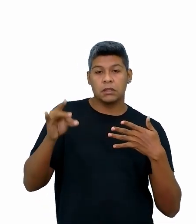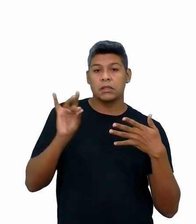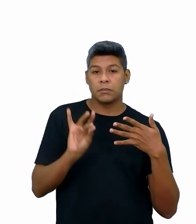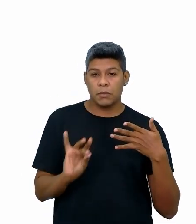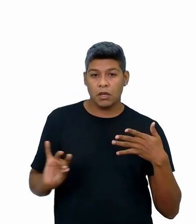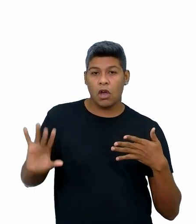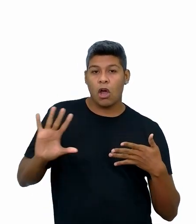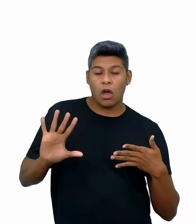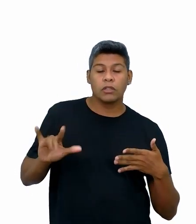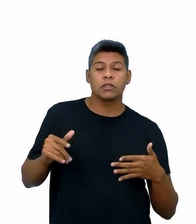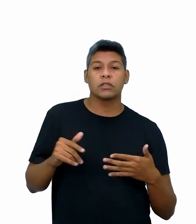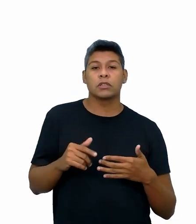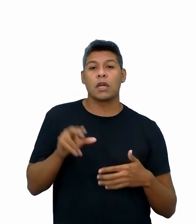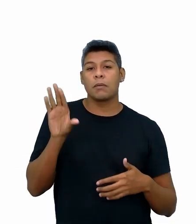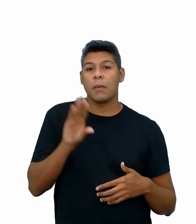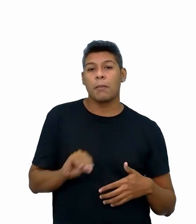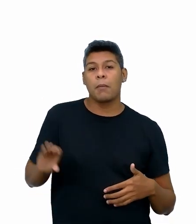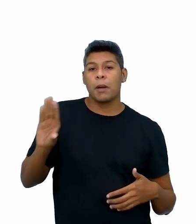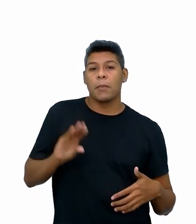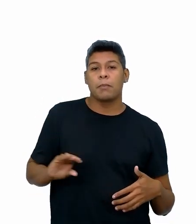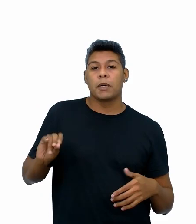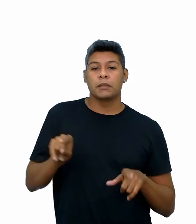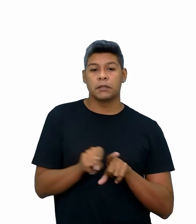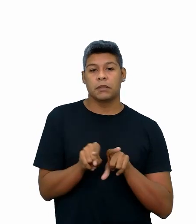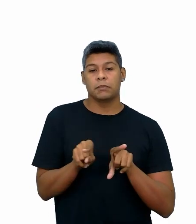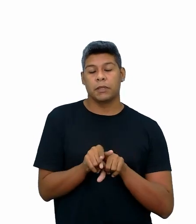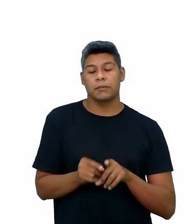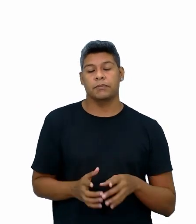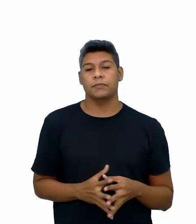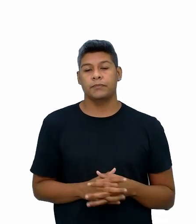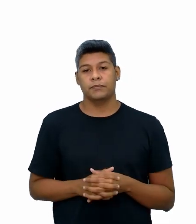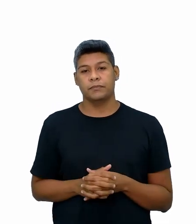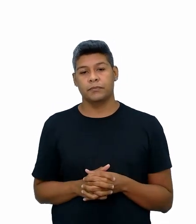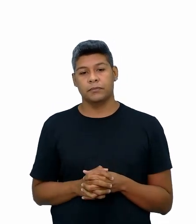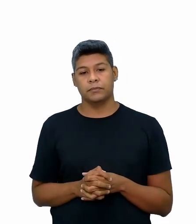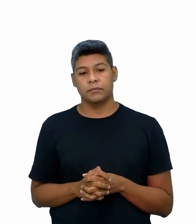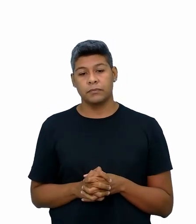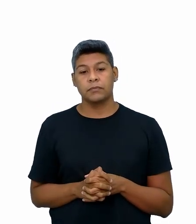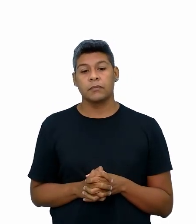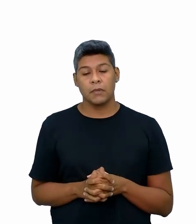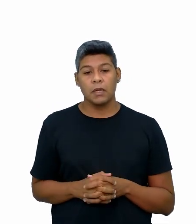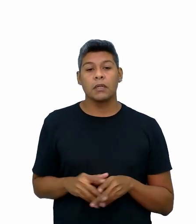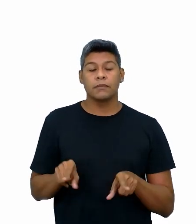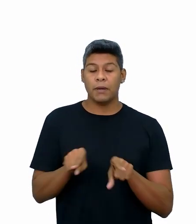oralidade também, tá? Para esse desenvolvimento. Outra questão